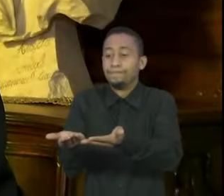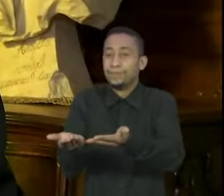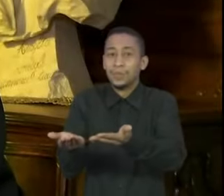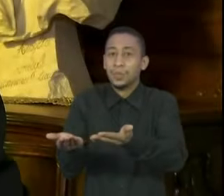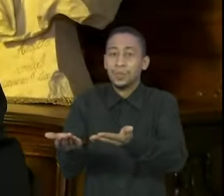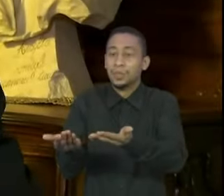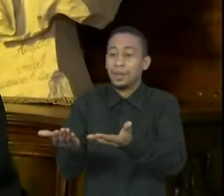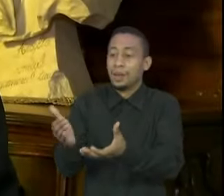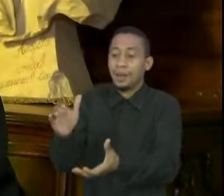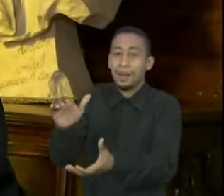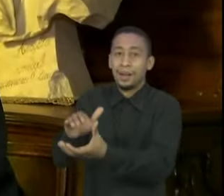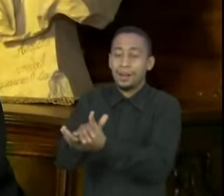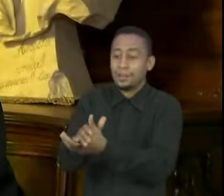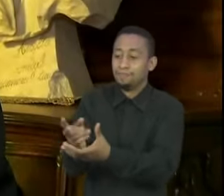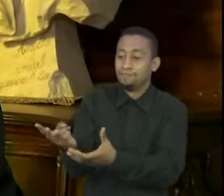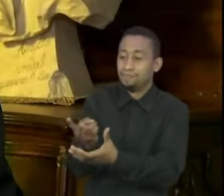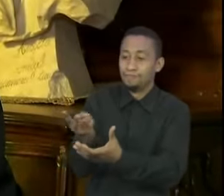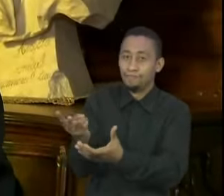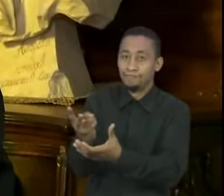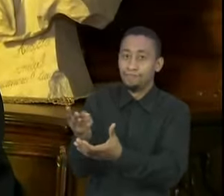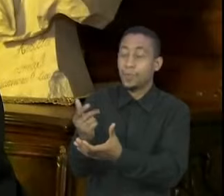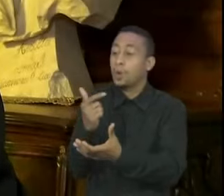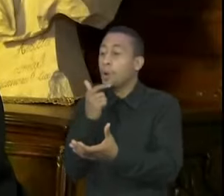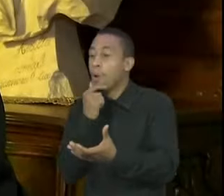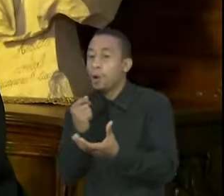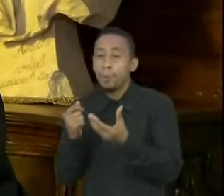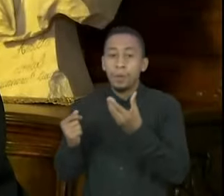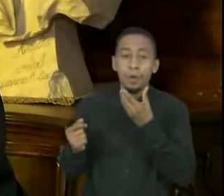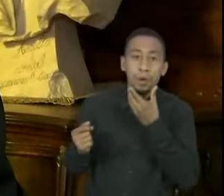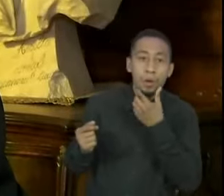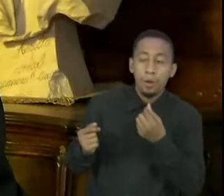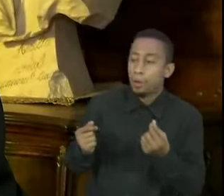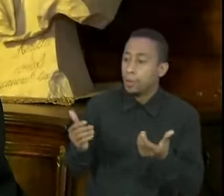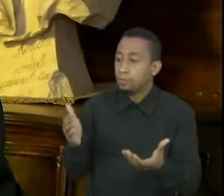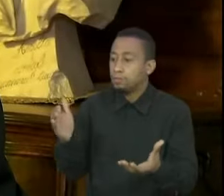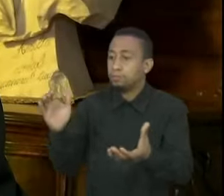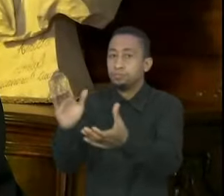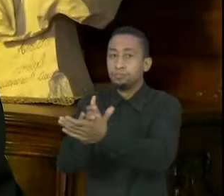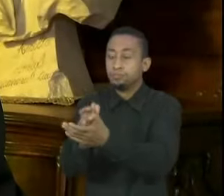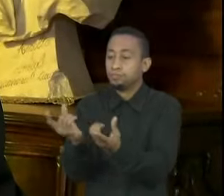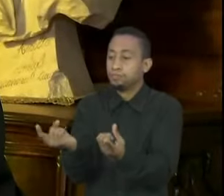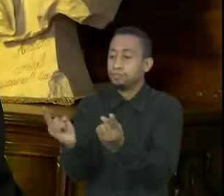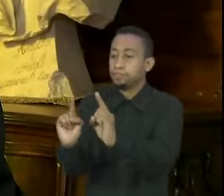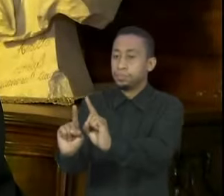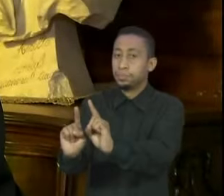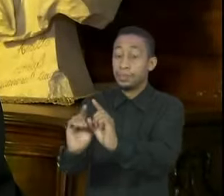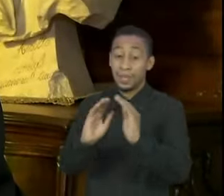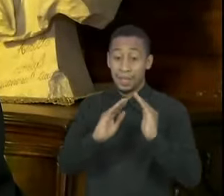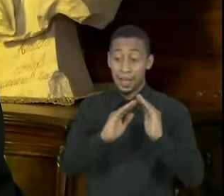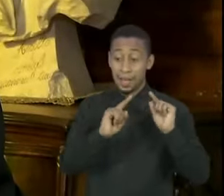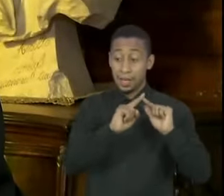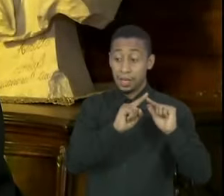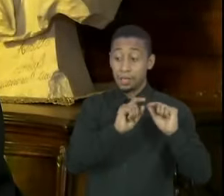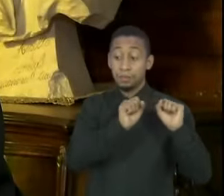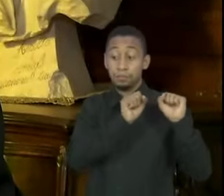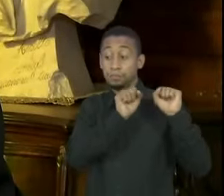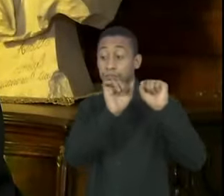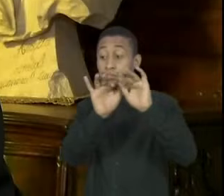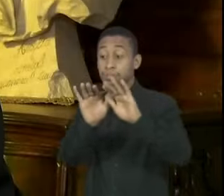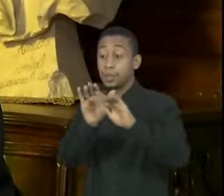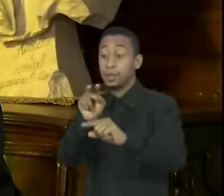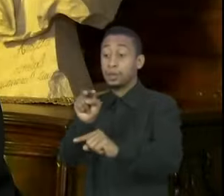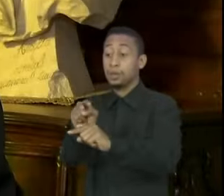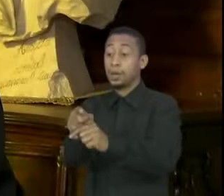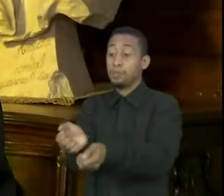casal homossexual por parte da igreja isso equivaleria a reconhecer a